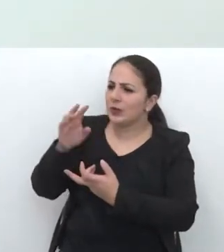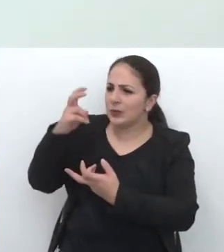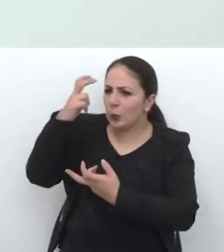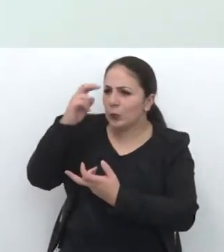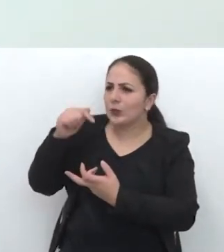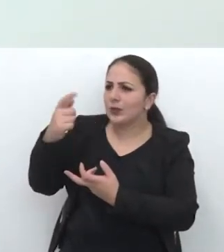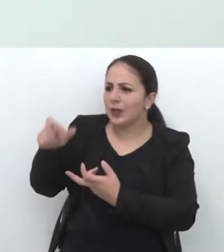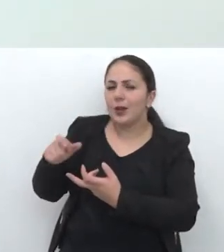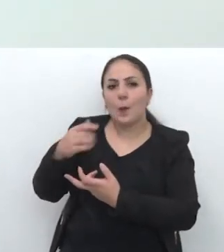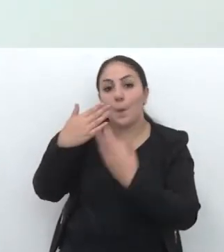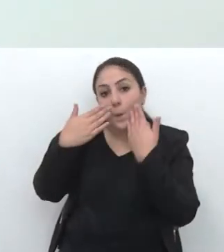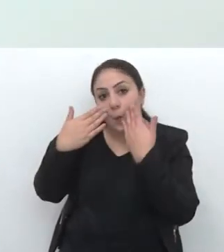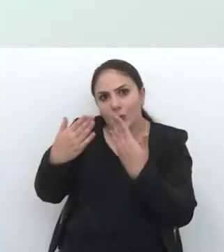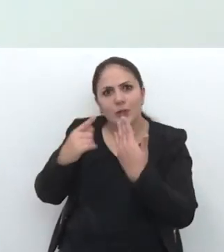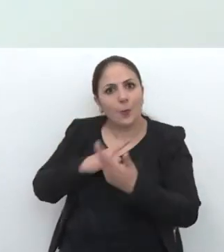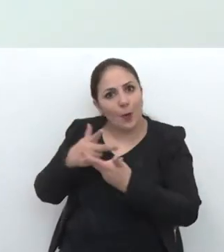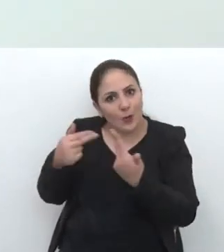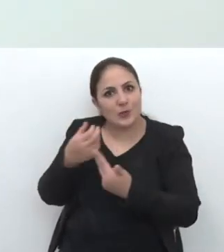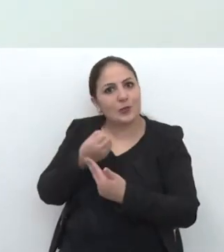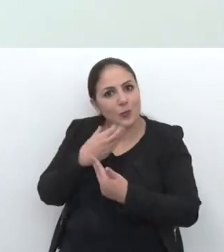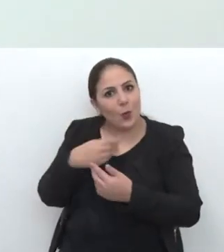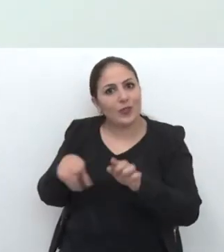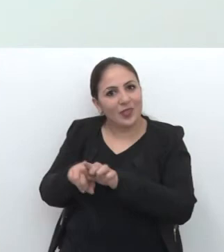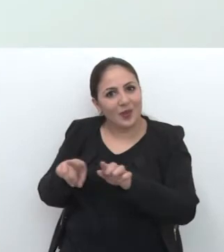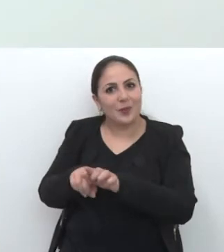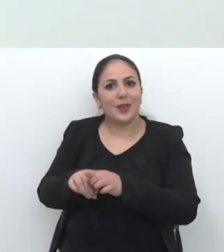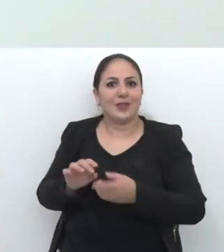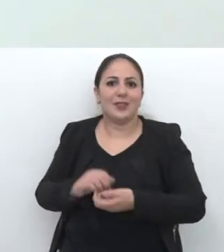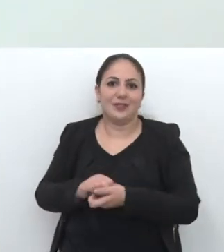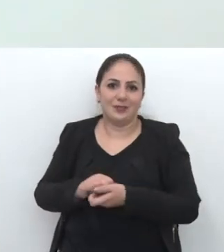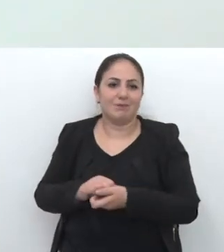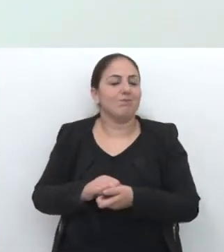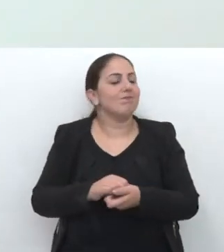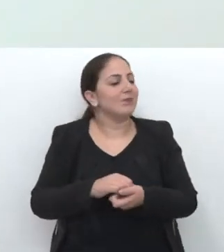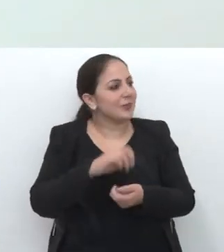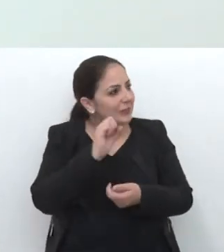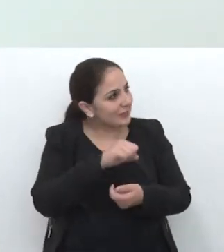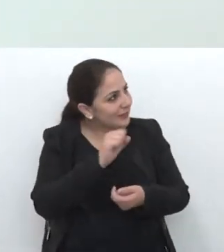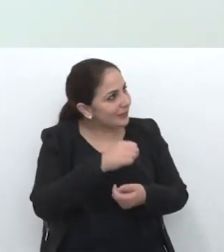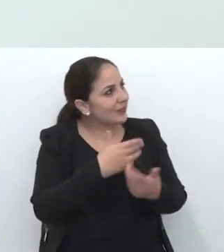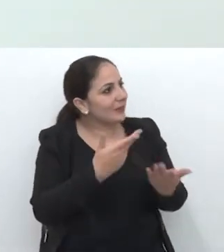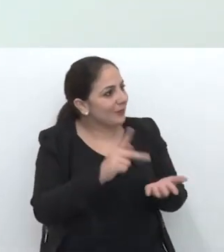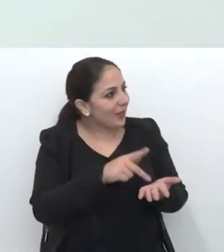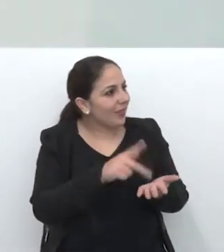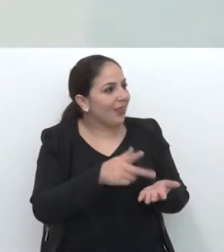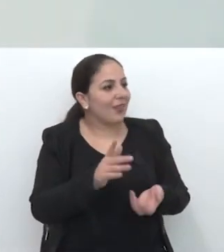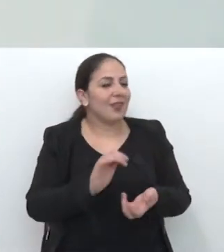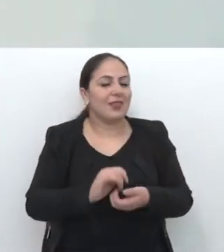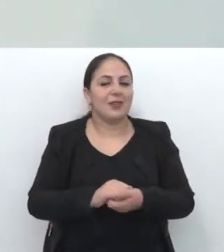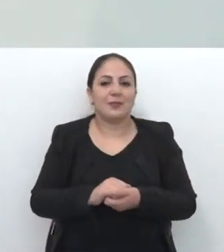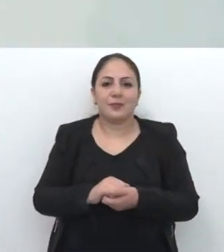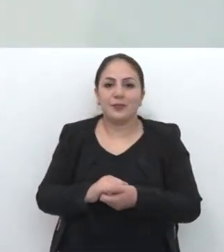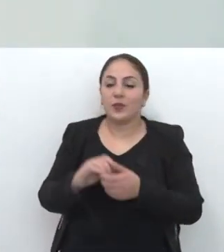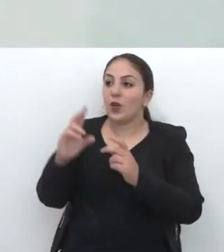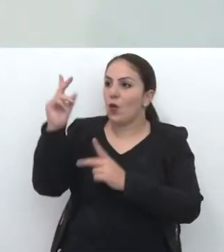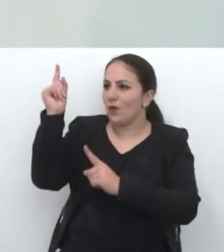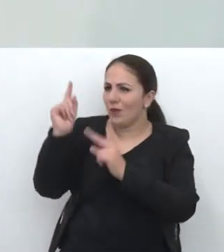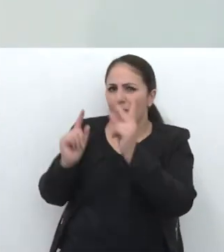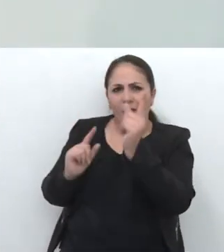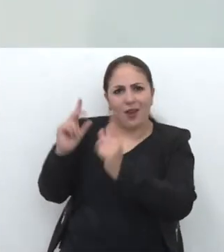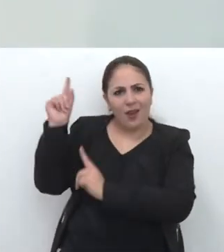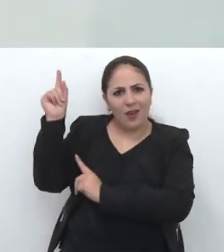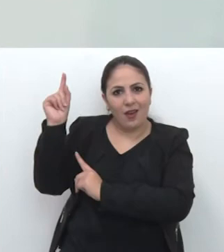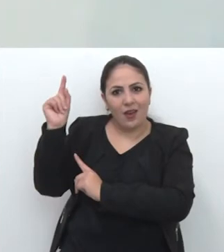expor a tua cultura. Tu tem que mostrar que tu tem algo também de bom dentro de você. Sim, com certeza. E o festival, ele tem um